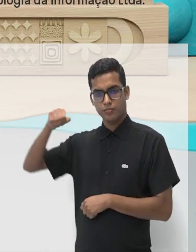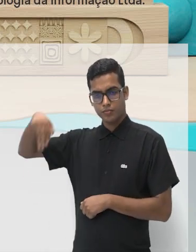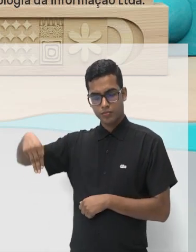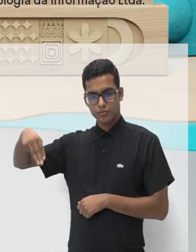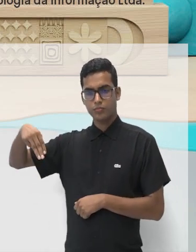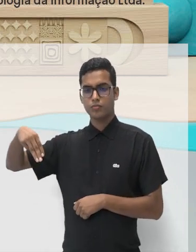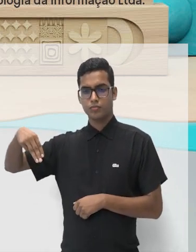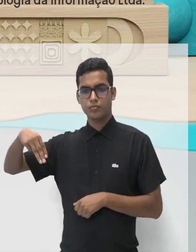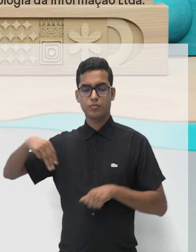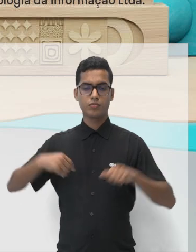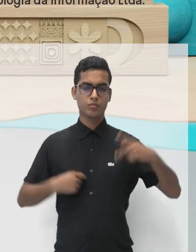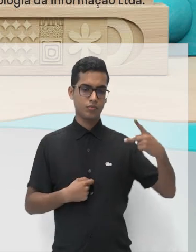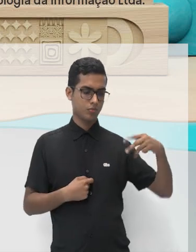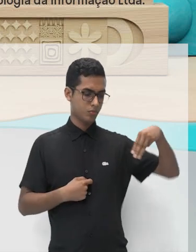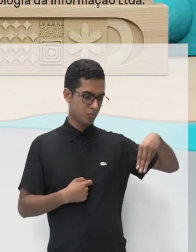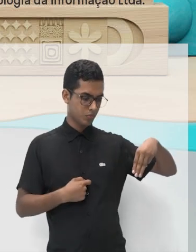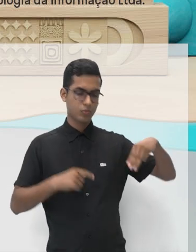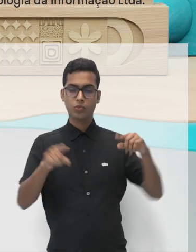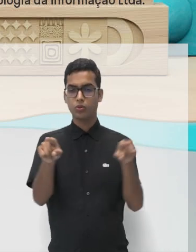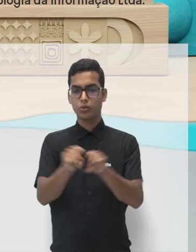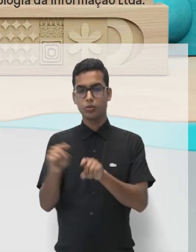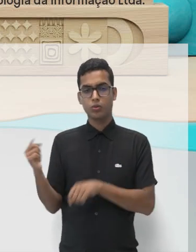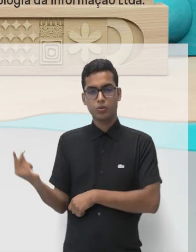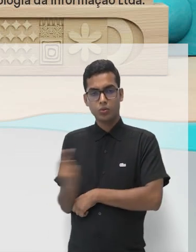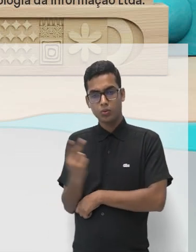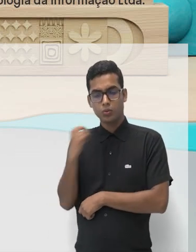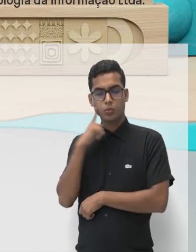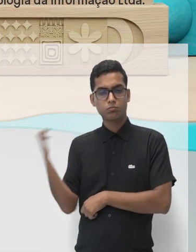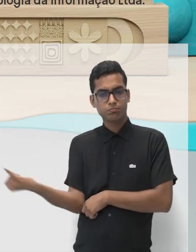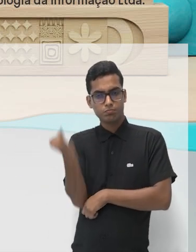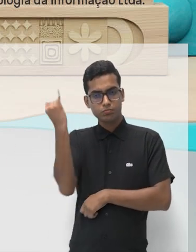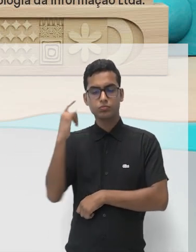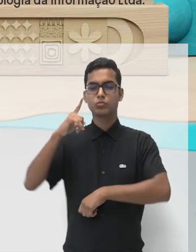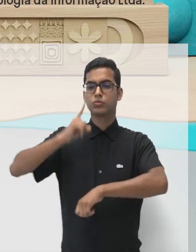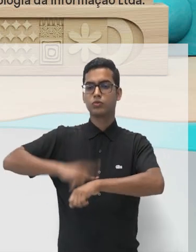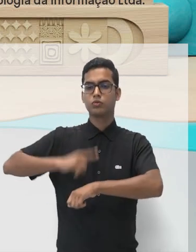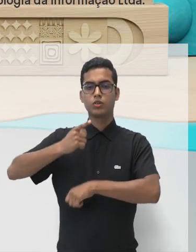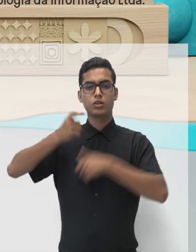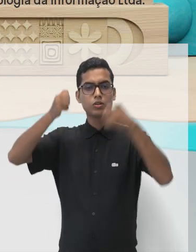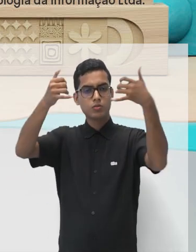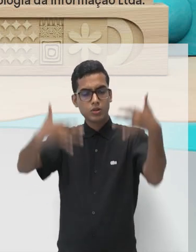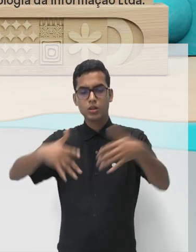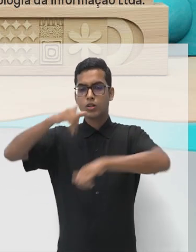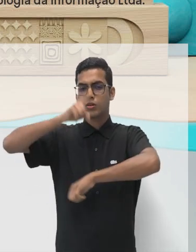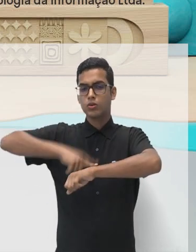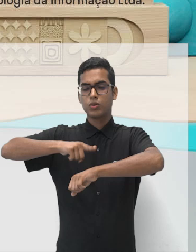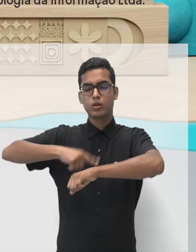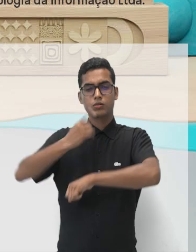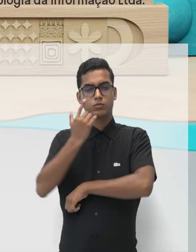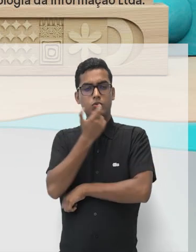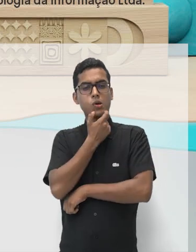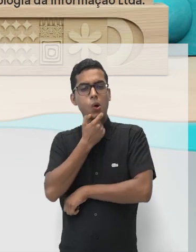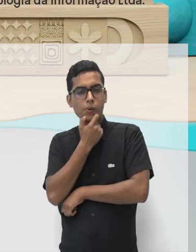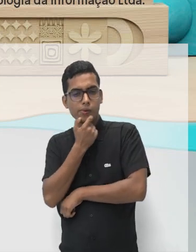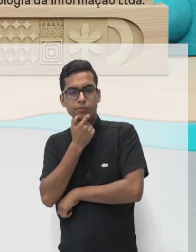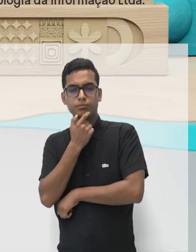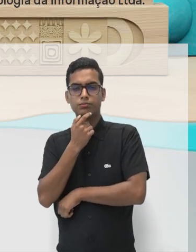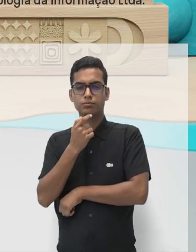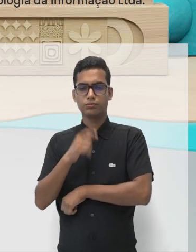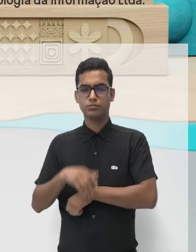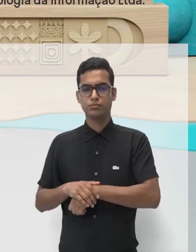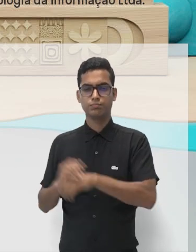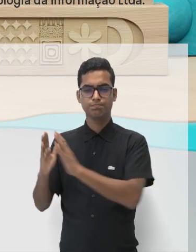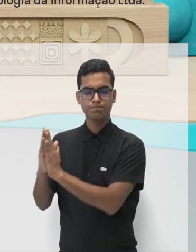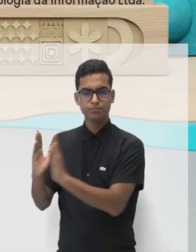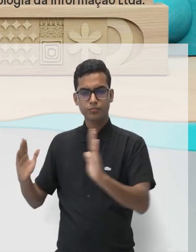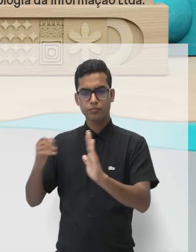e eles têm uma importância para dizer as horas em inglês, porque acaba em 12. Não tem 13 horas,